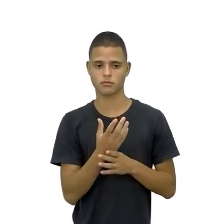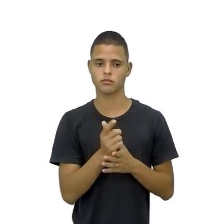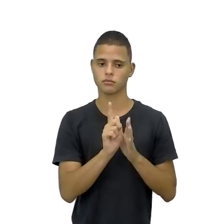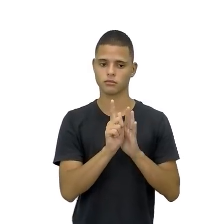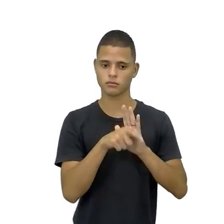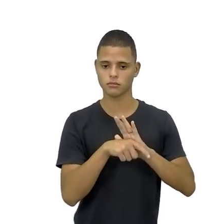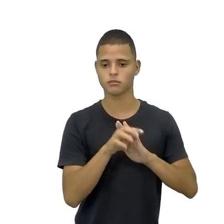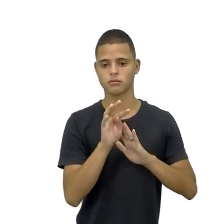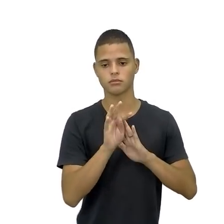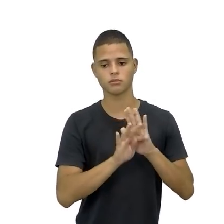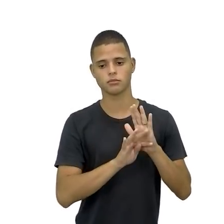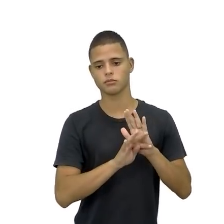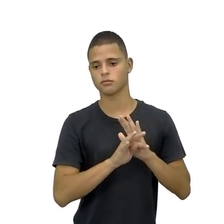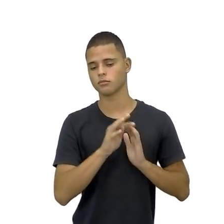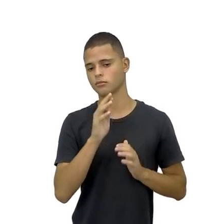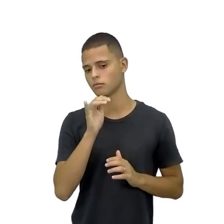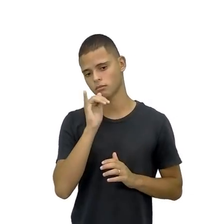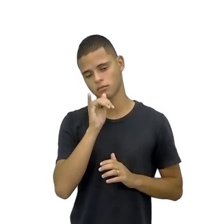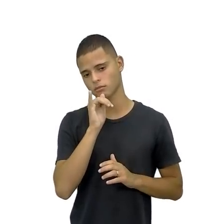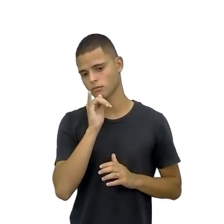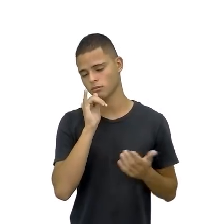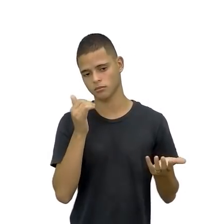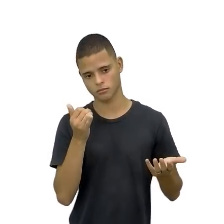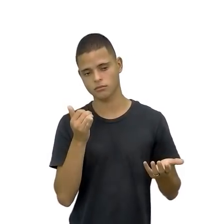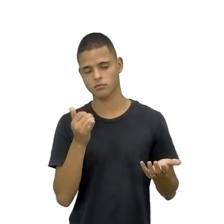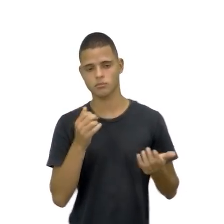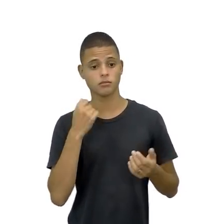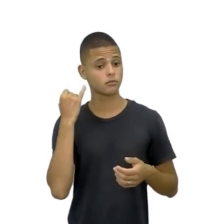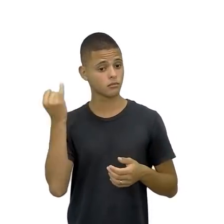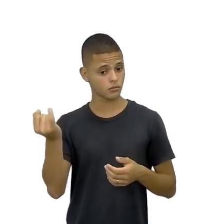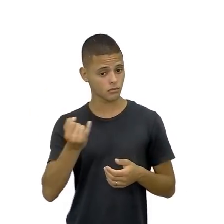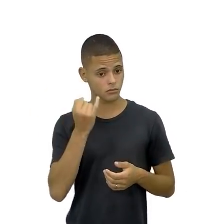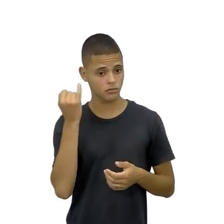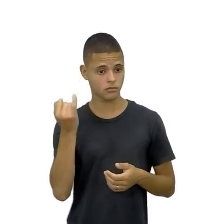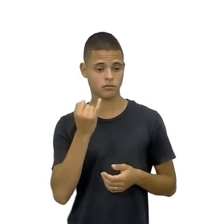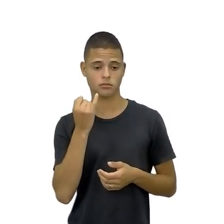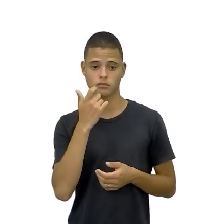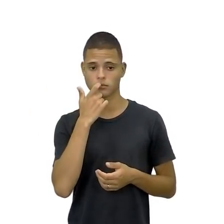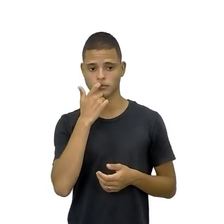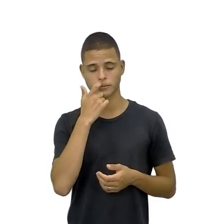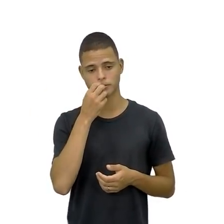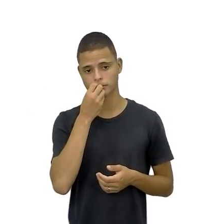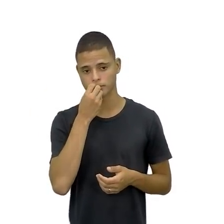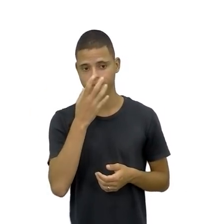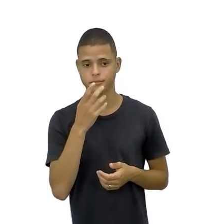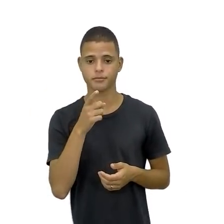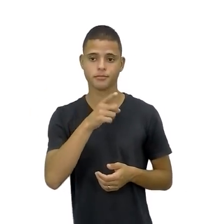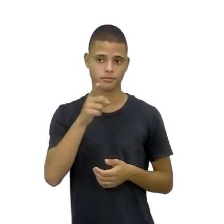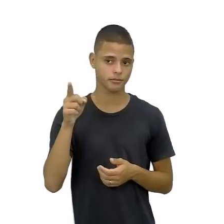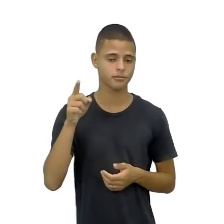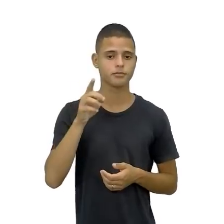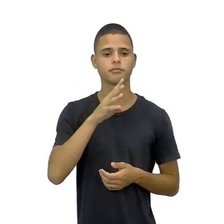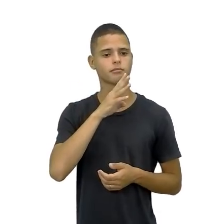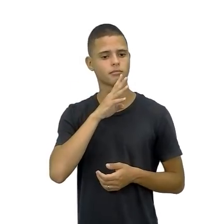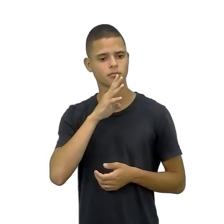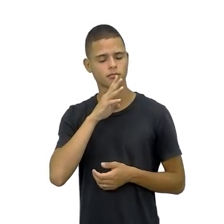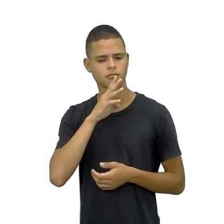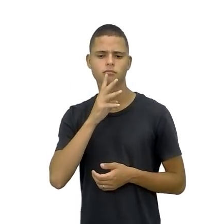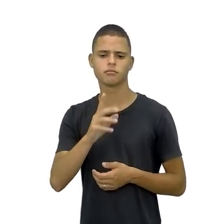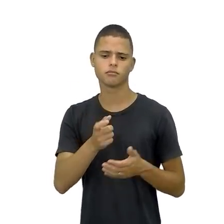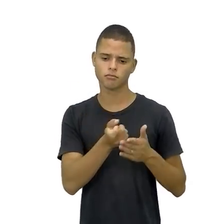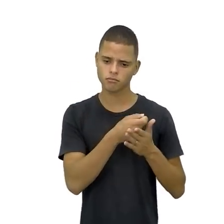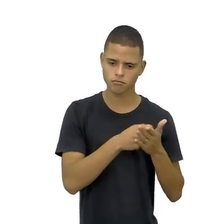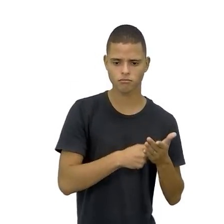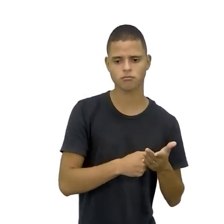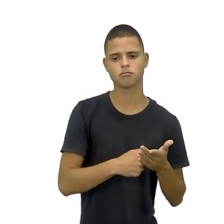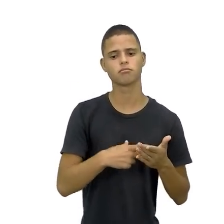textual, por exemplo, a importância dele na vida prática é de suma importância que eles reconheçam que aquela escrita tem um